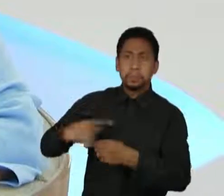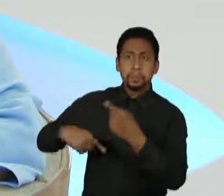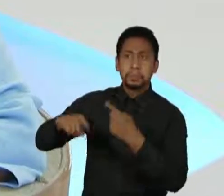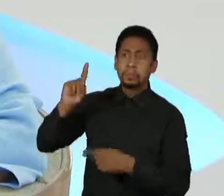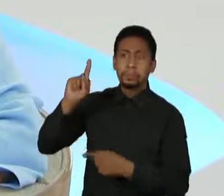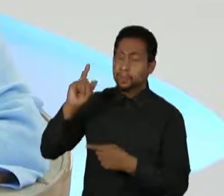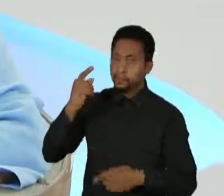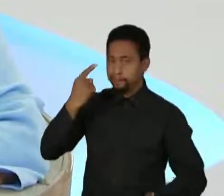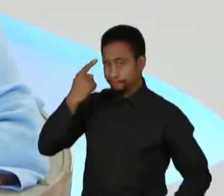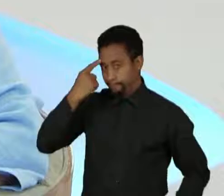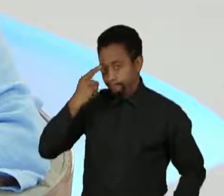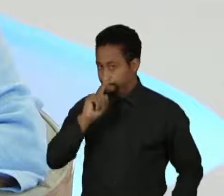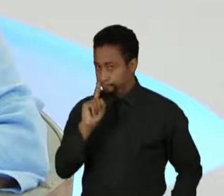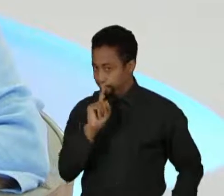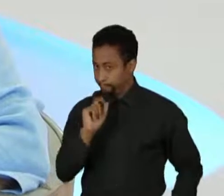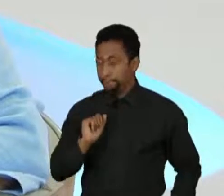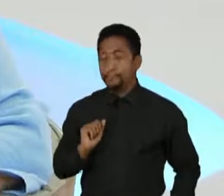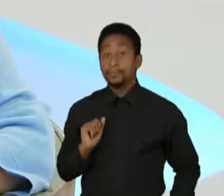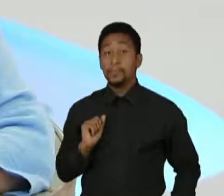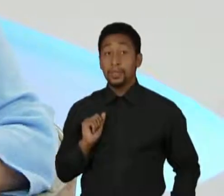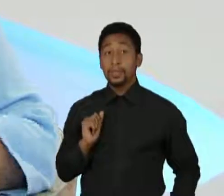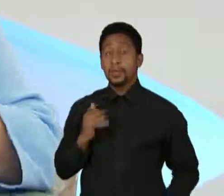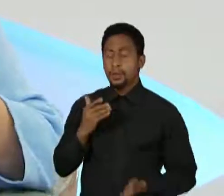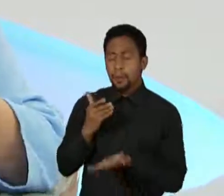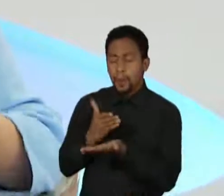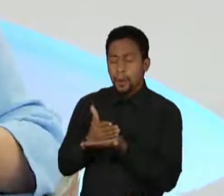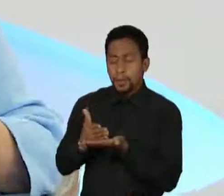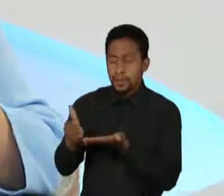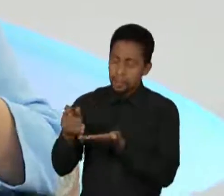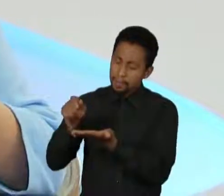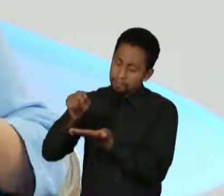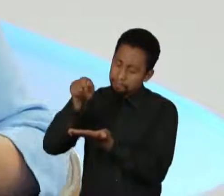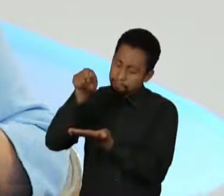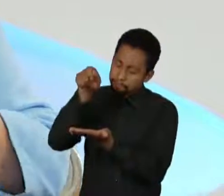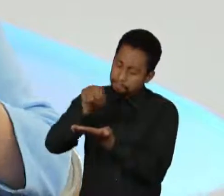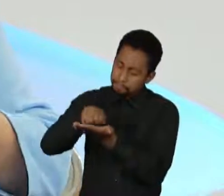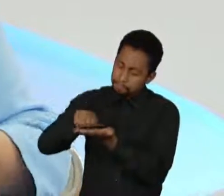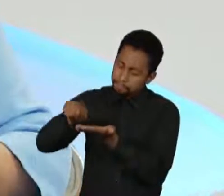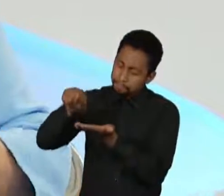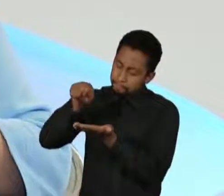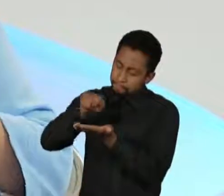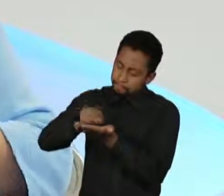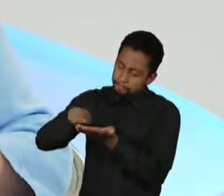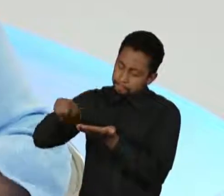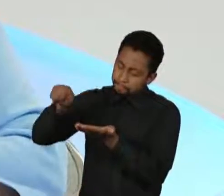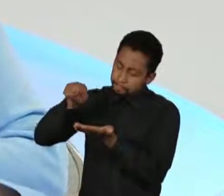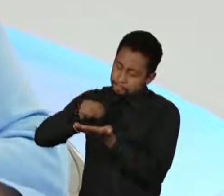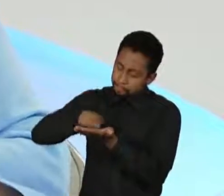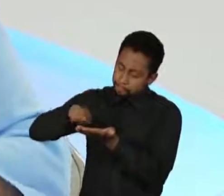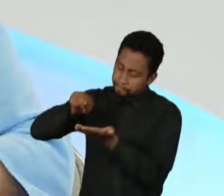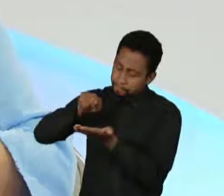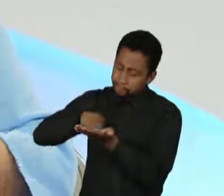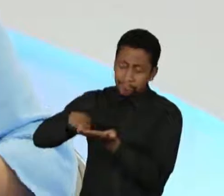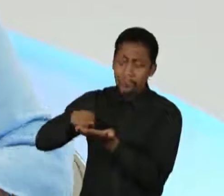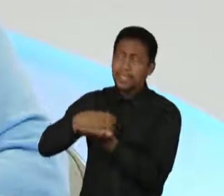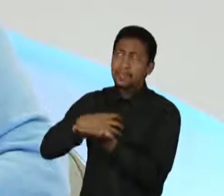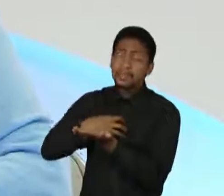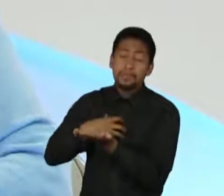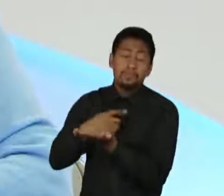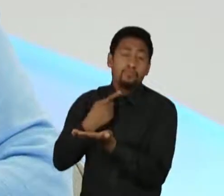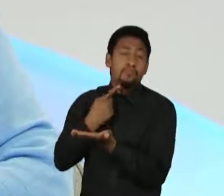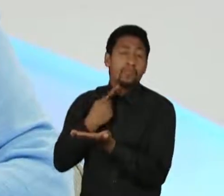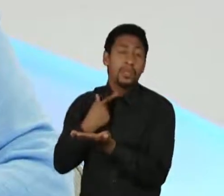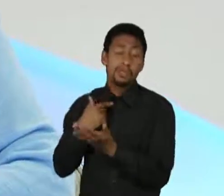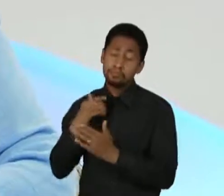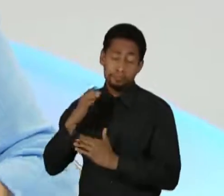comecei a escrever eh muito como um exercício de linguagem uma coisa que